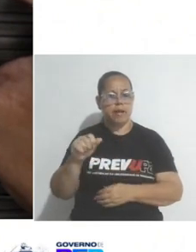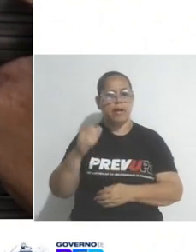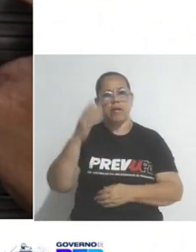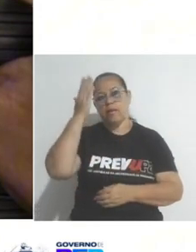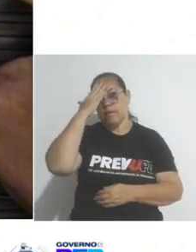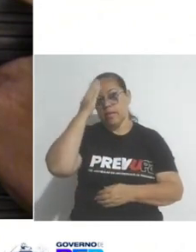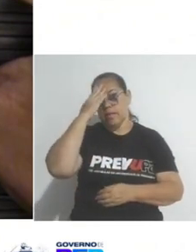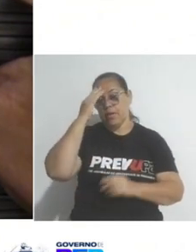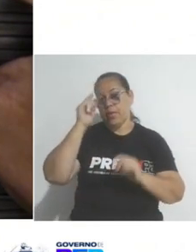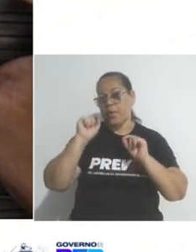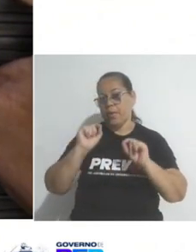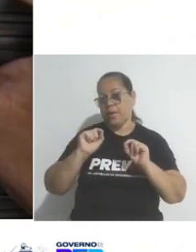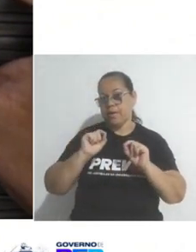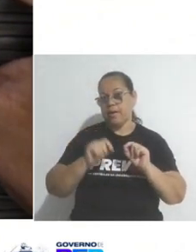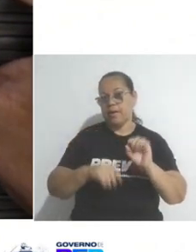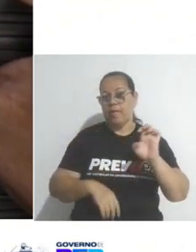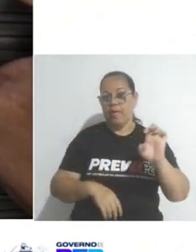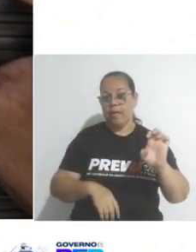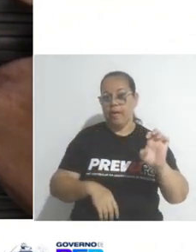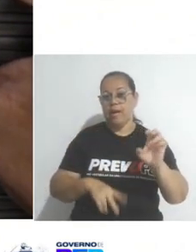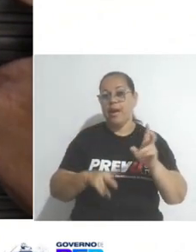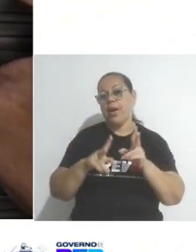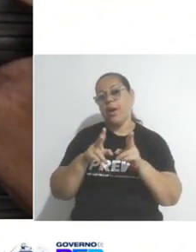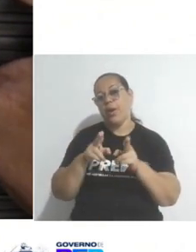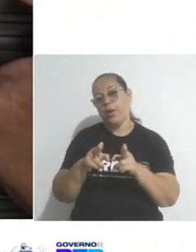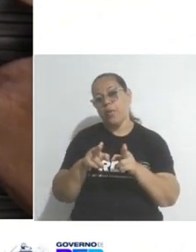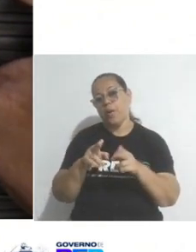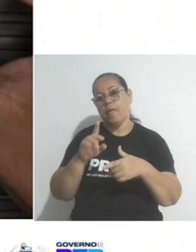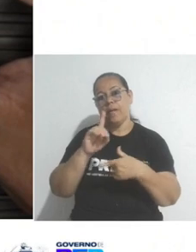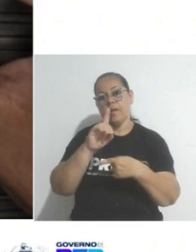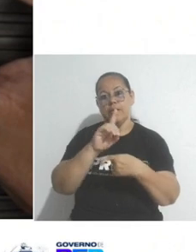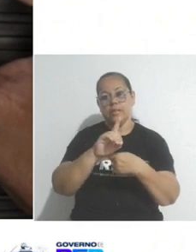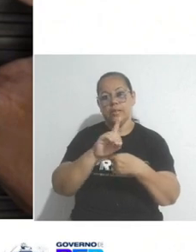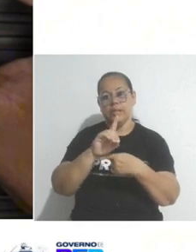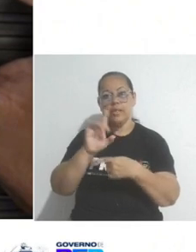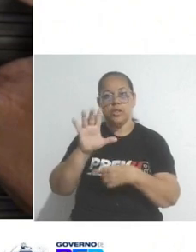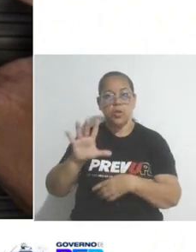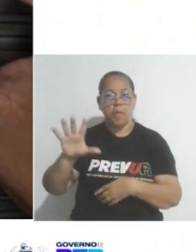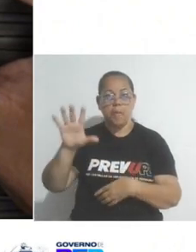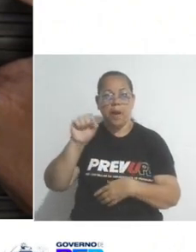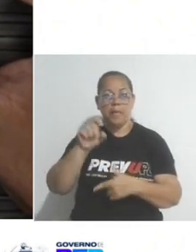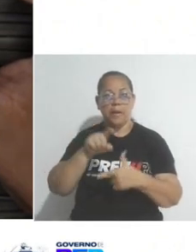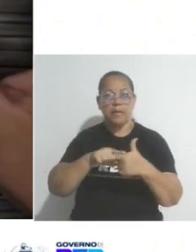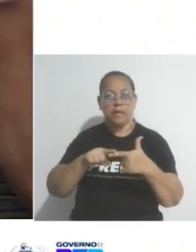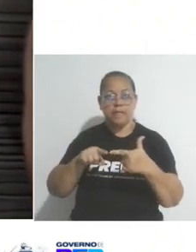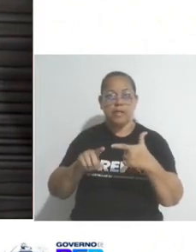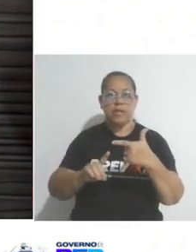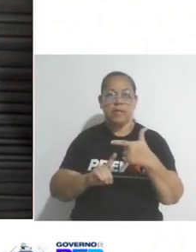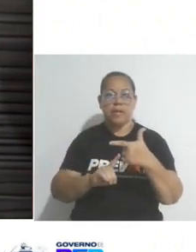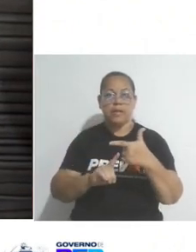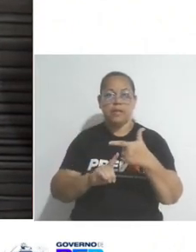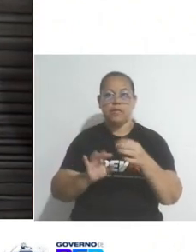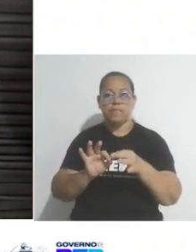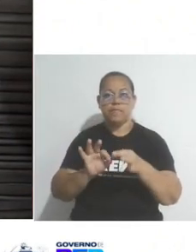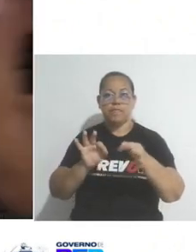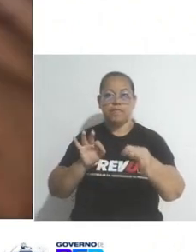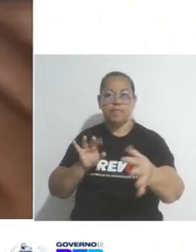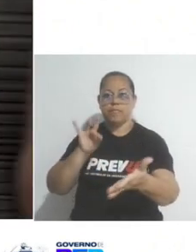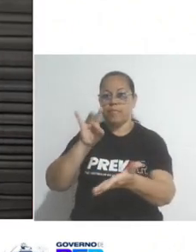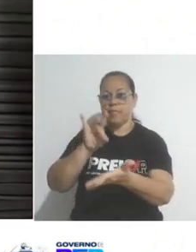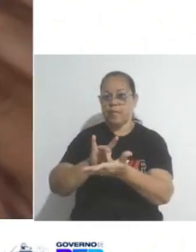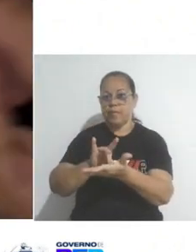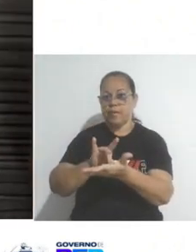escala ela é igual a distância no mapa dividido pela distância no real